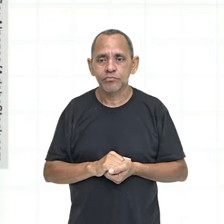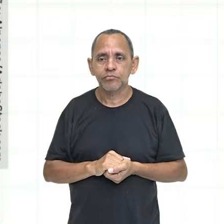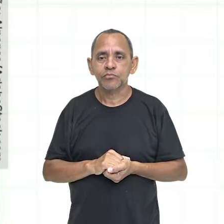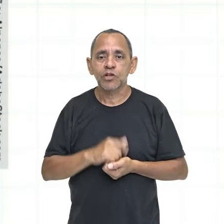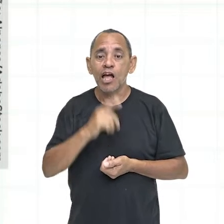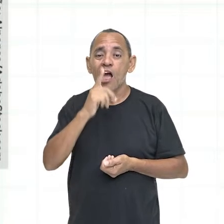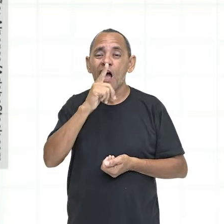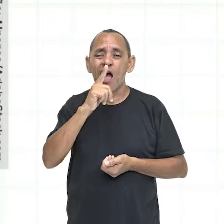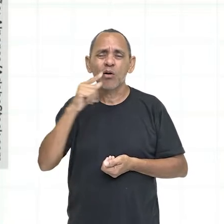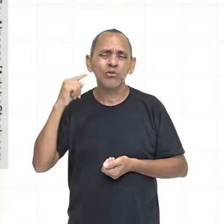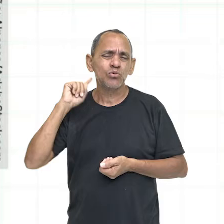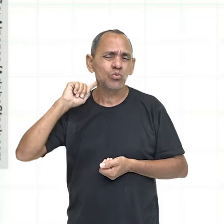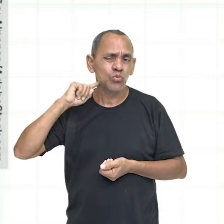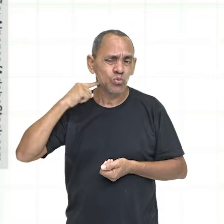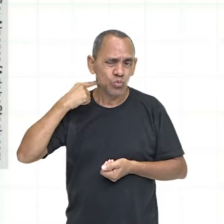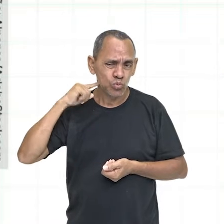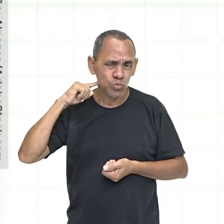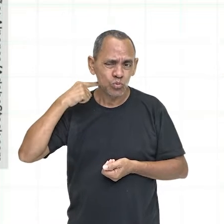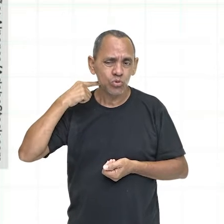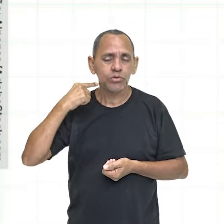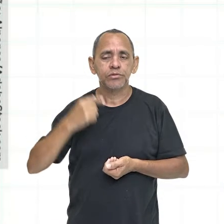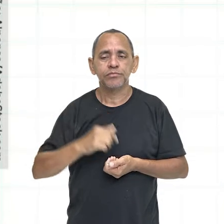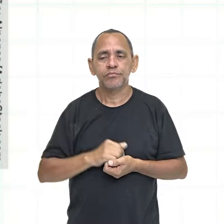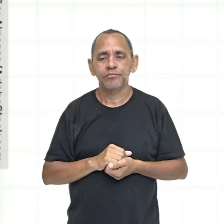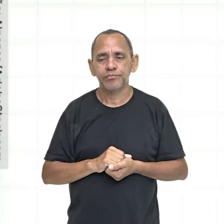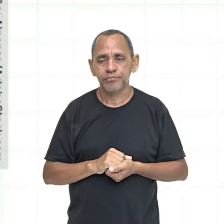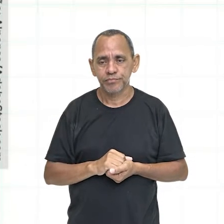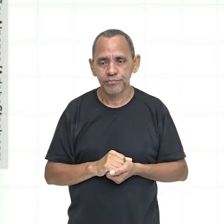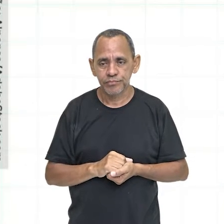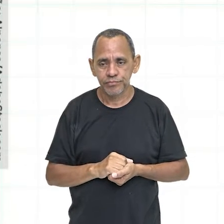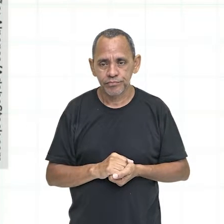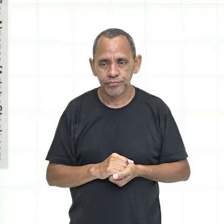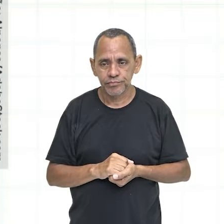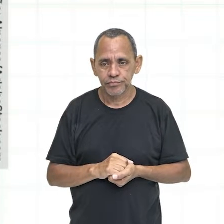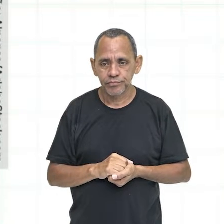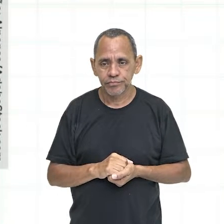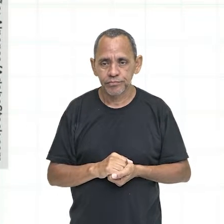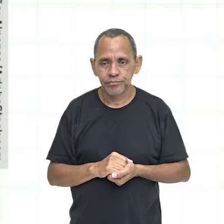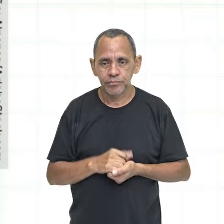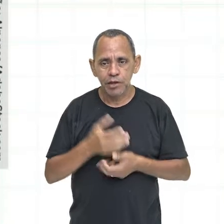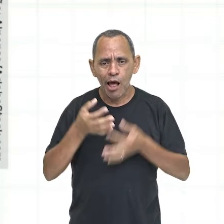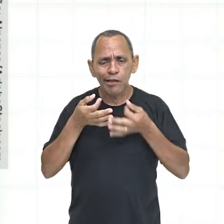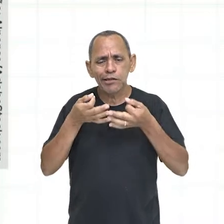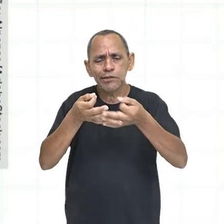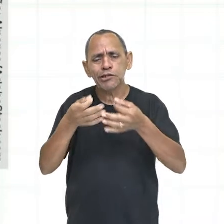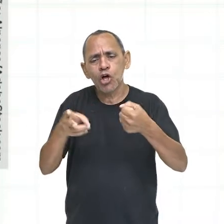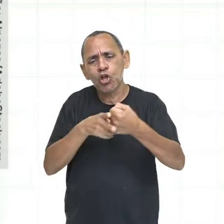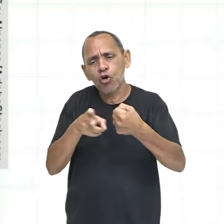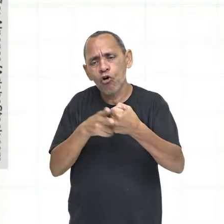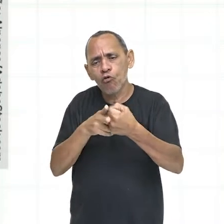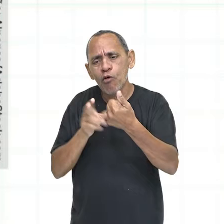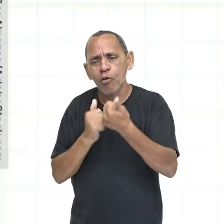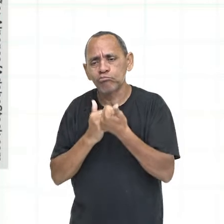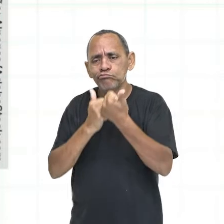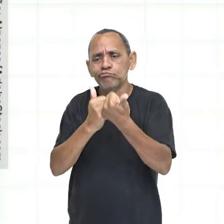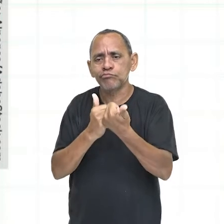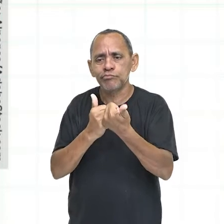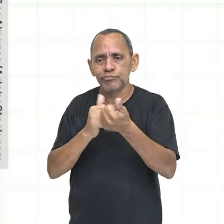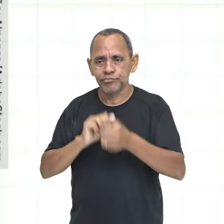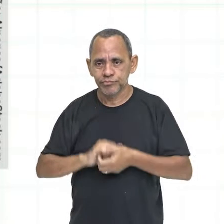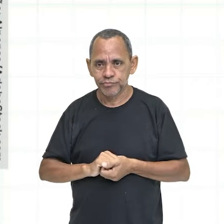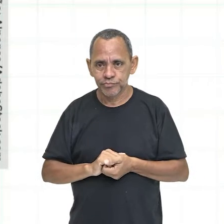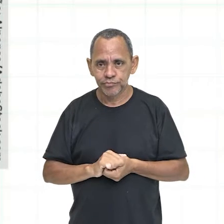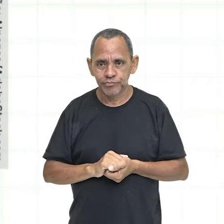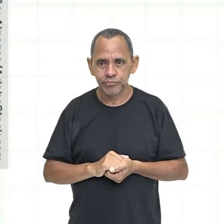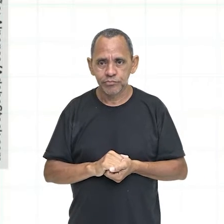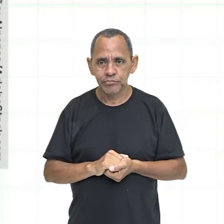parece suja, tá? Então, eu chamo a atenção aqui, ó, para o meu verbo modal might e recebendo, então,